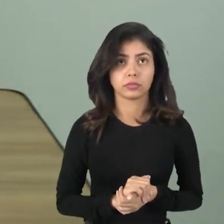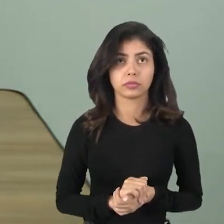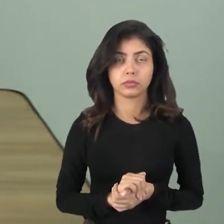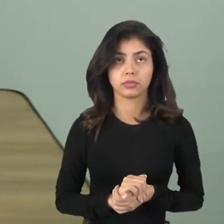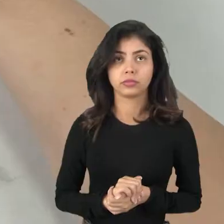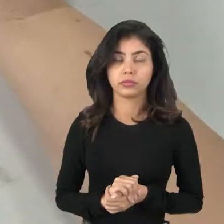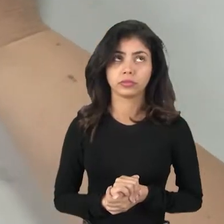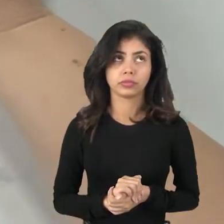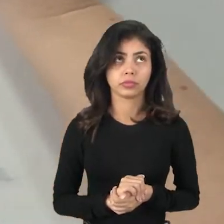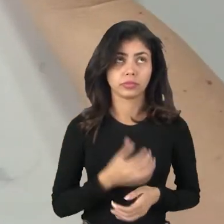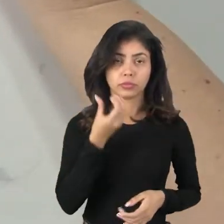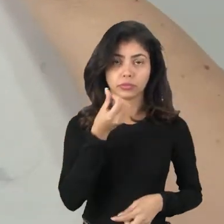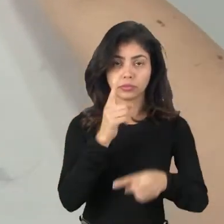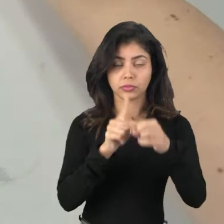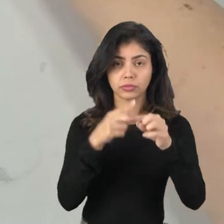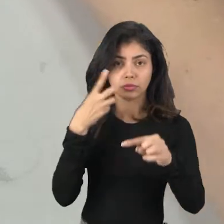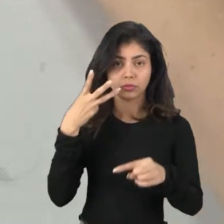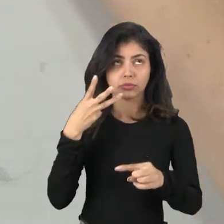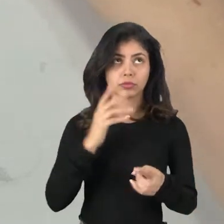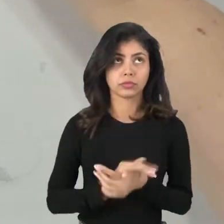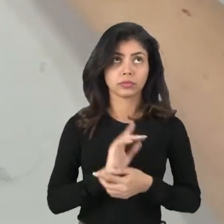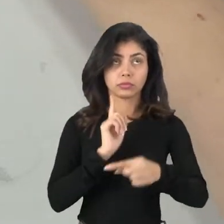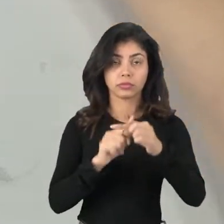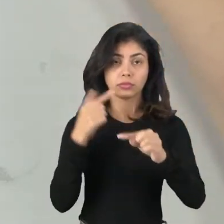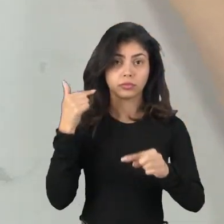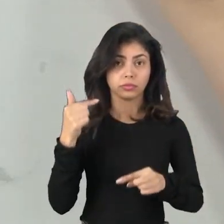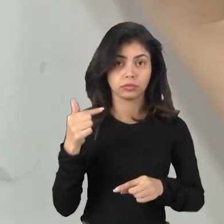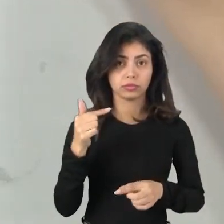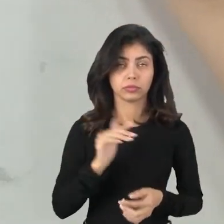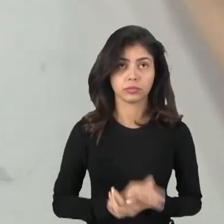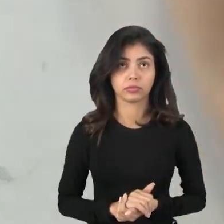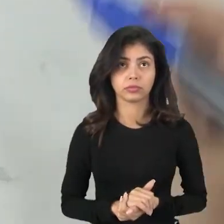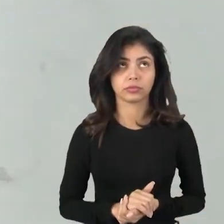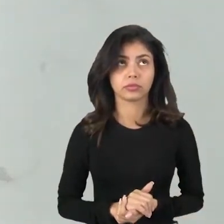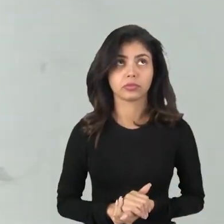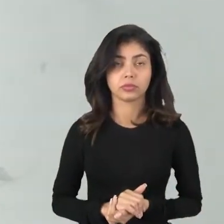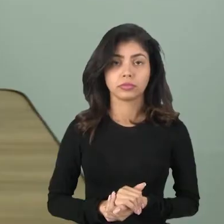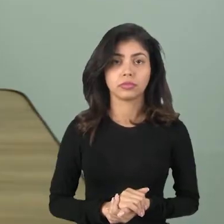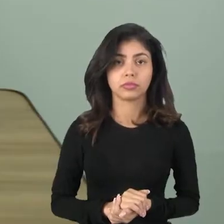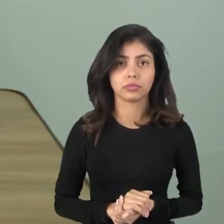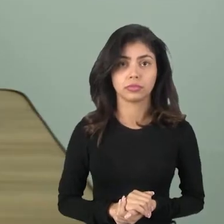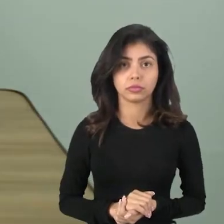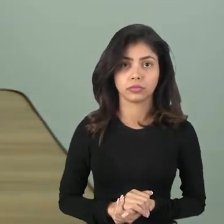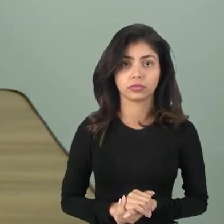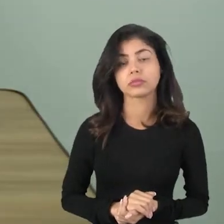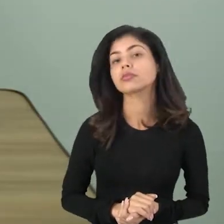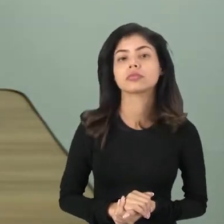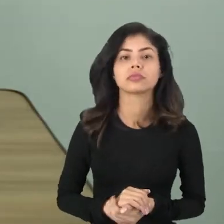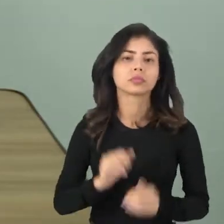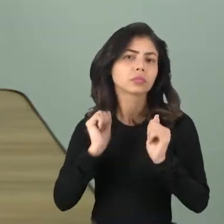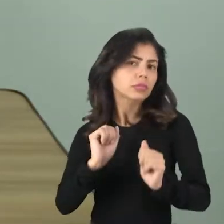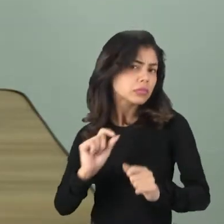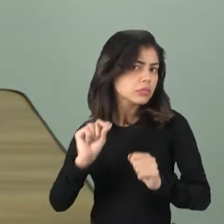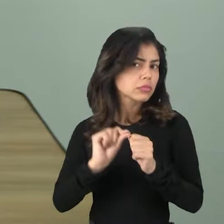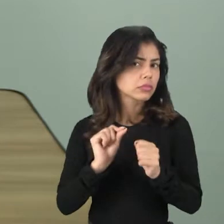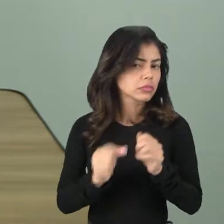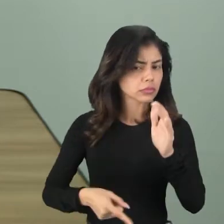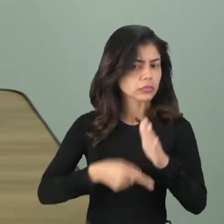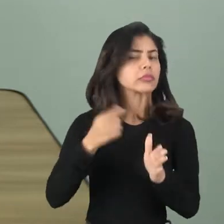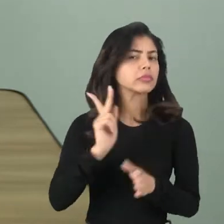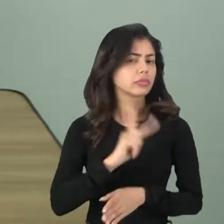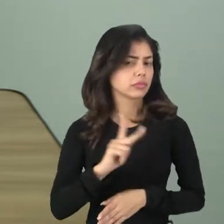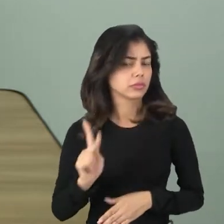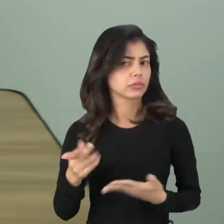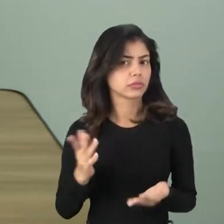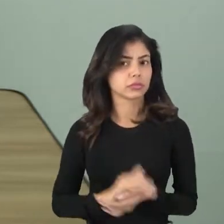seis mais três mais 7 então o que que nós podemos fazer primeiro